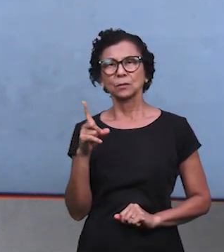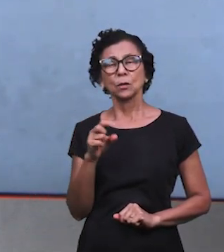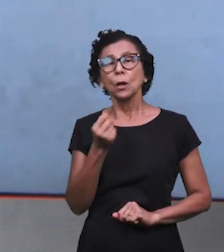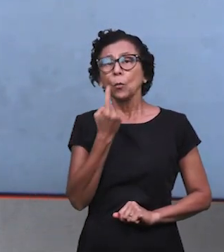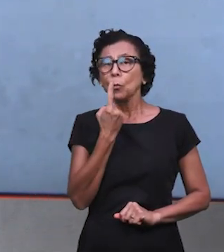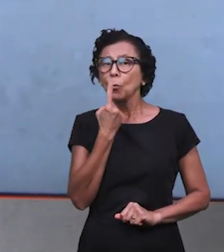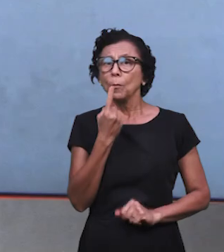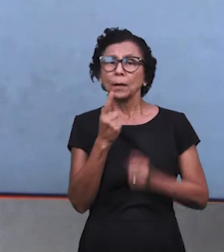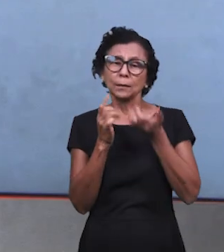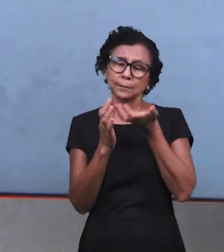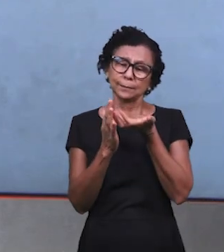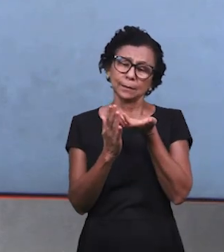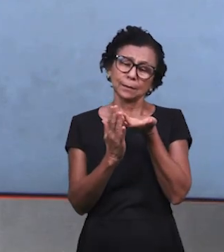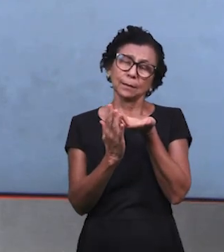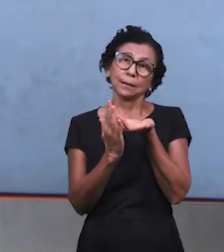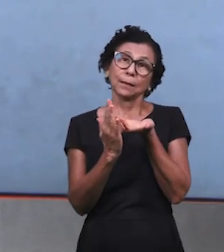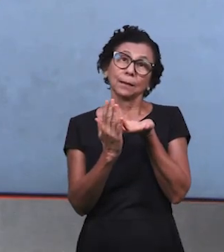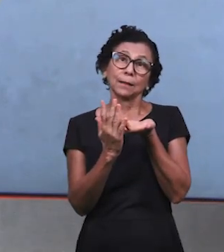como